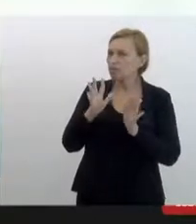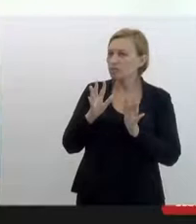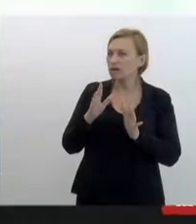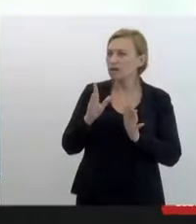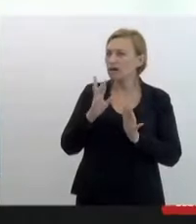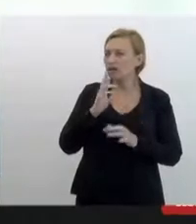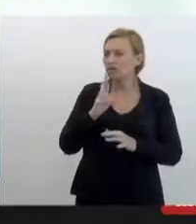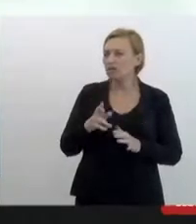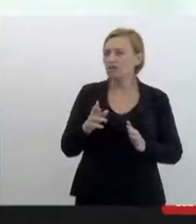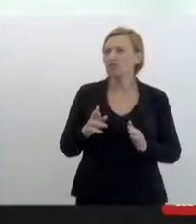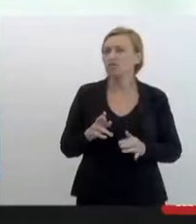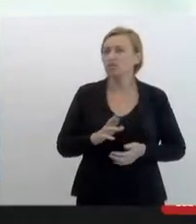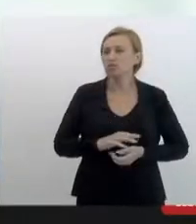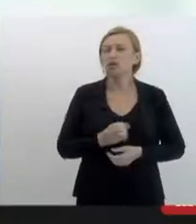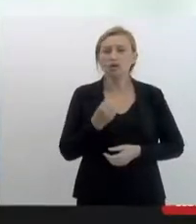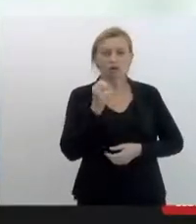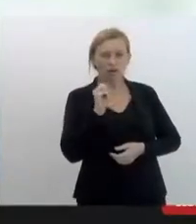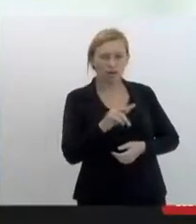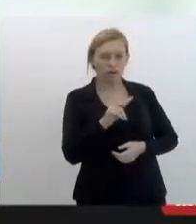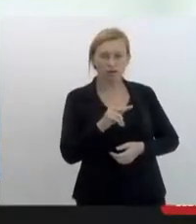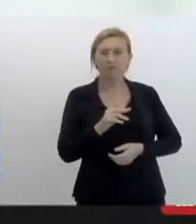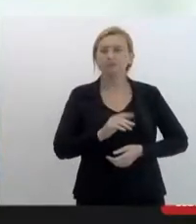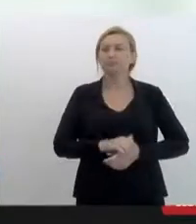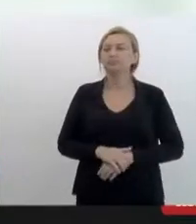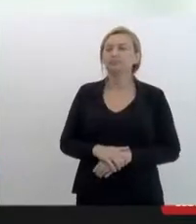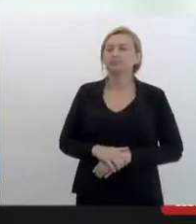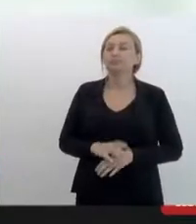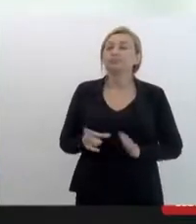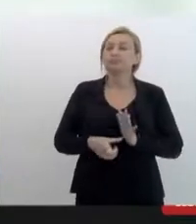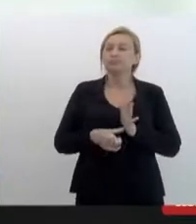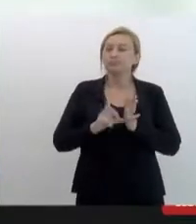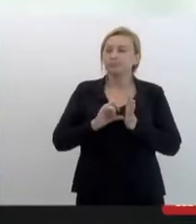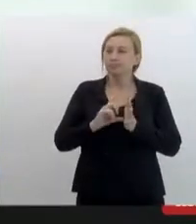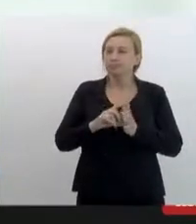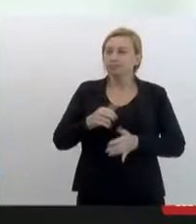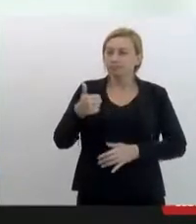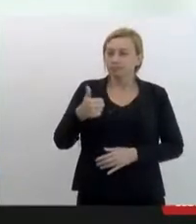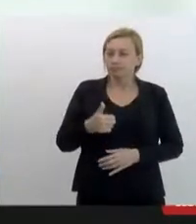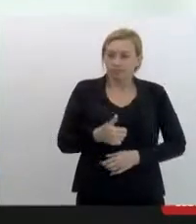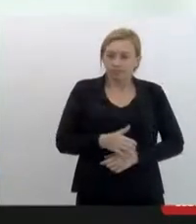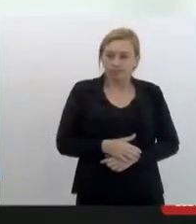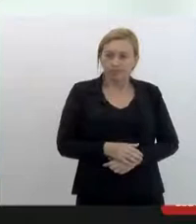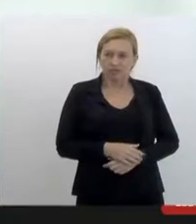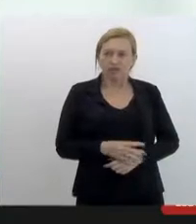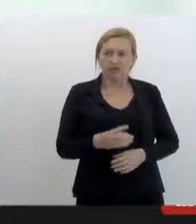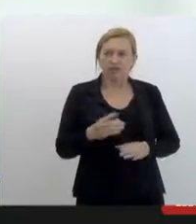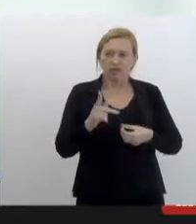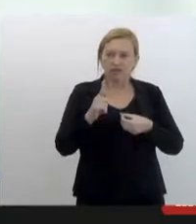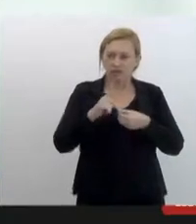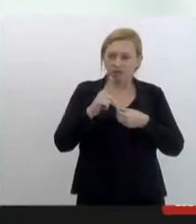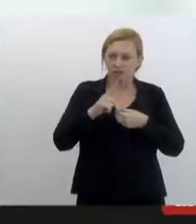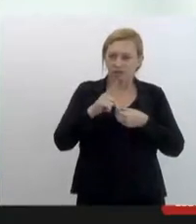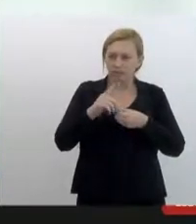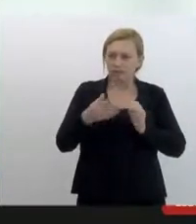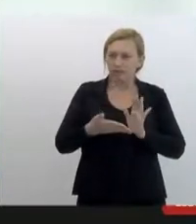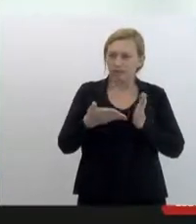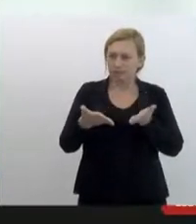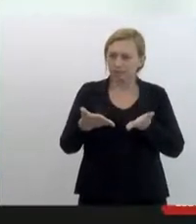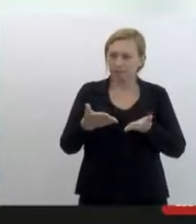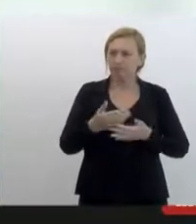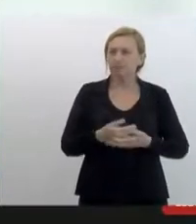Ok, doutor Fortunato. Eu, antes de passar primeiramente para a Petrobras, entre as